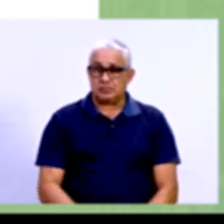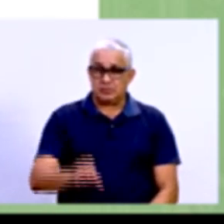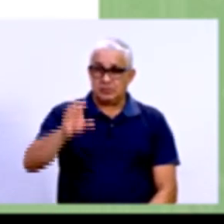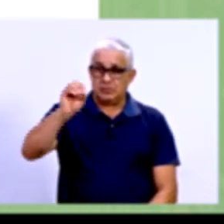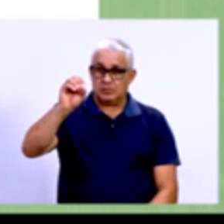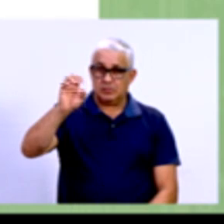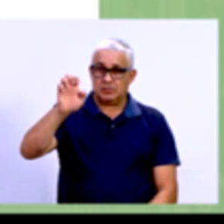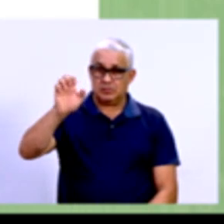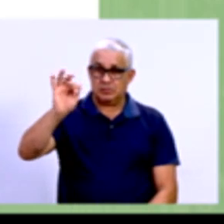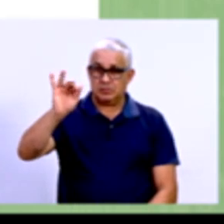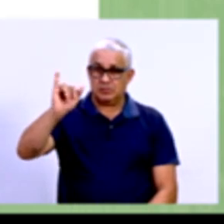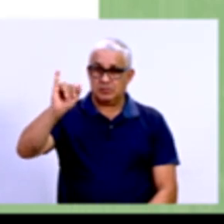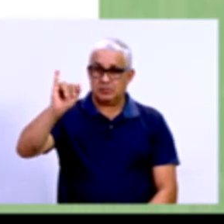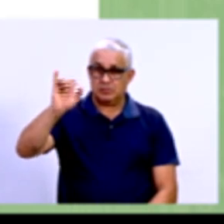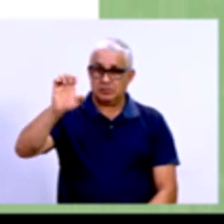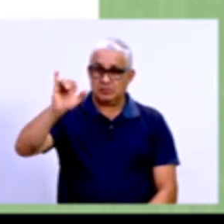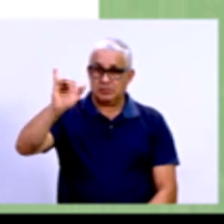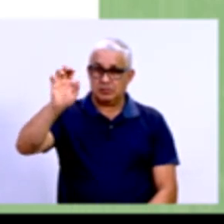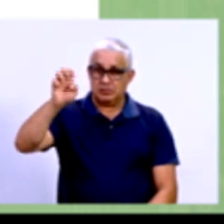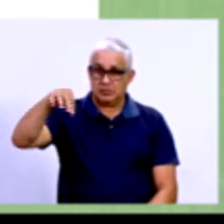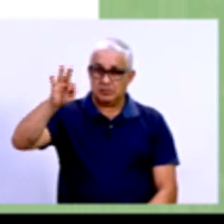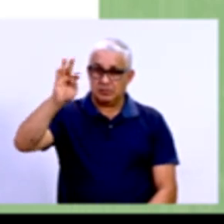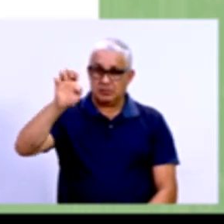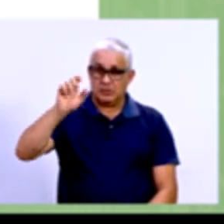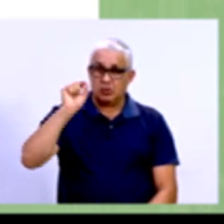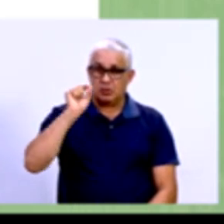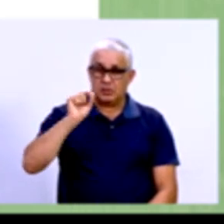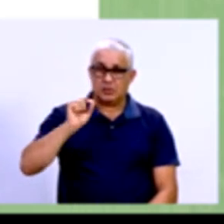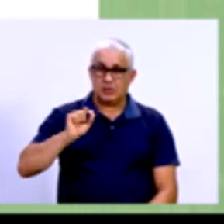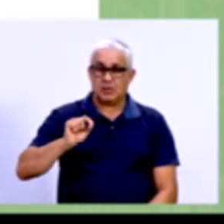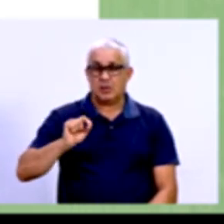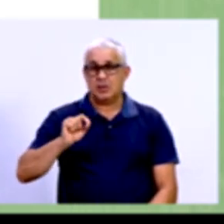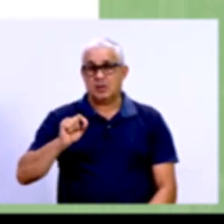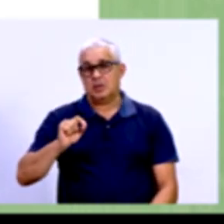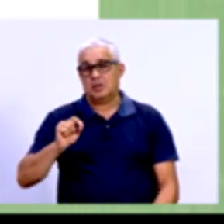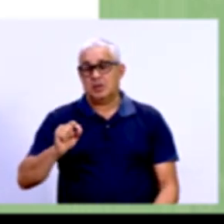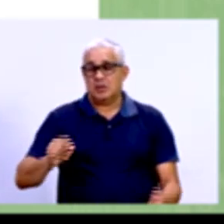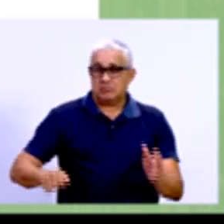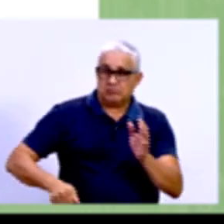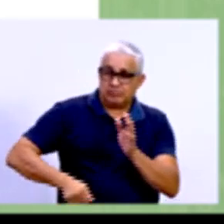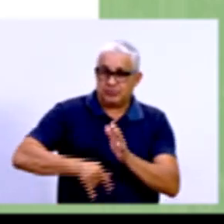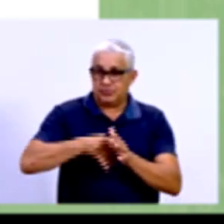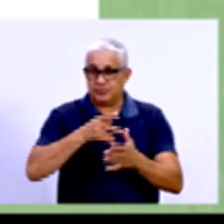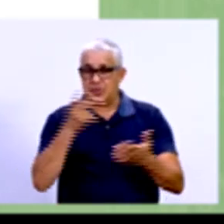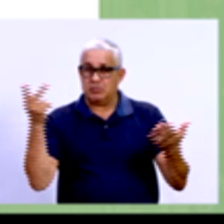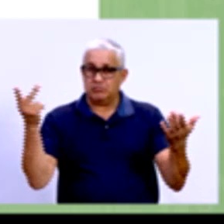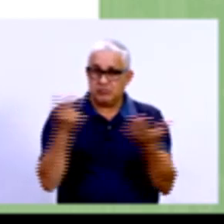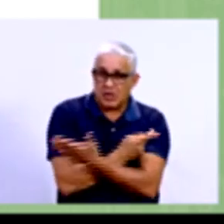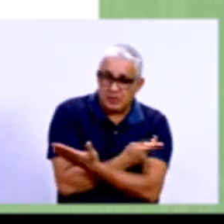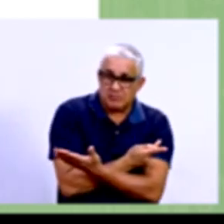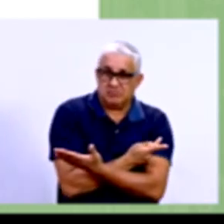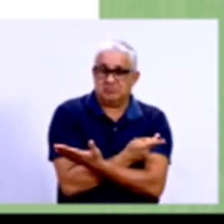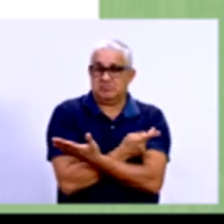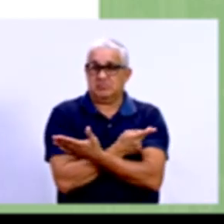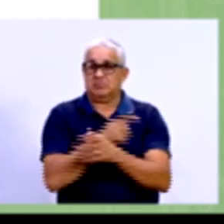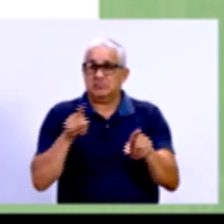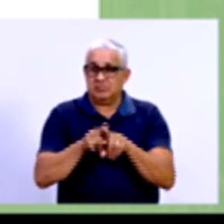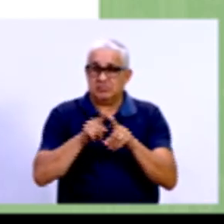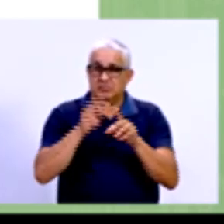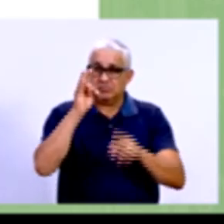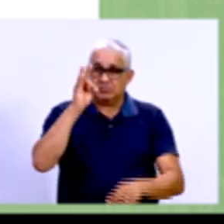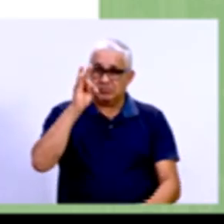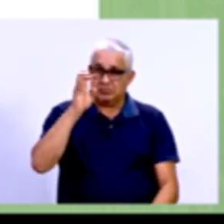Coeficientes. Os coeficientes são razões entre o número de ocorrências e o número total que compreende as ocorrências e não